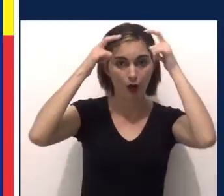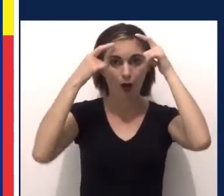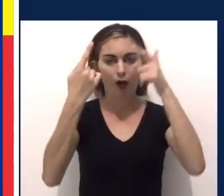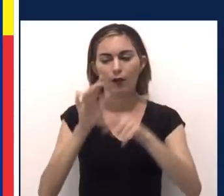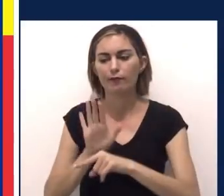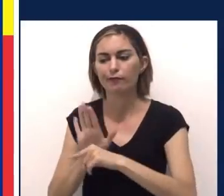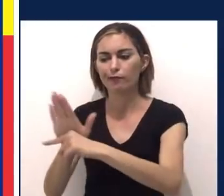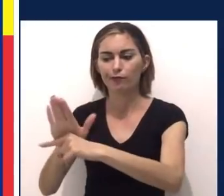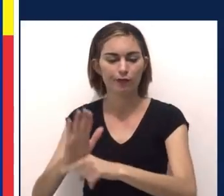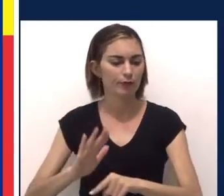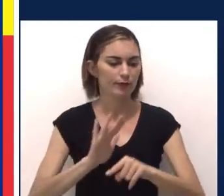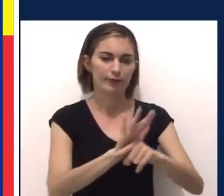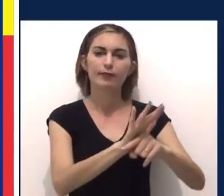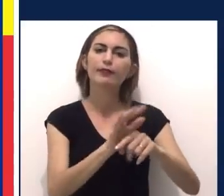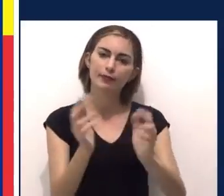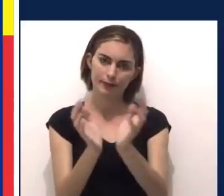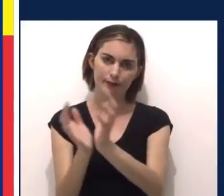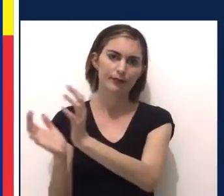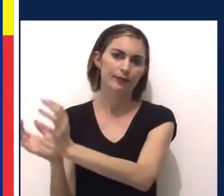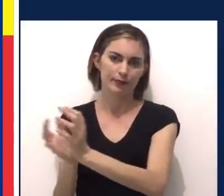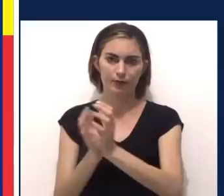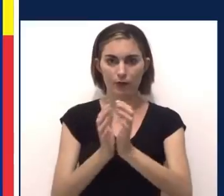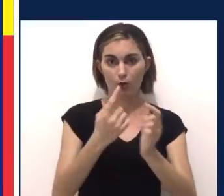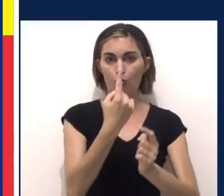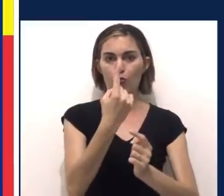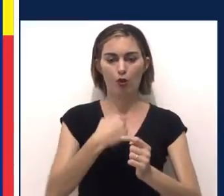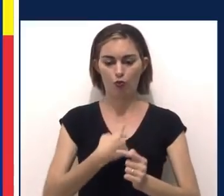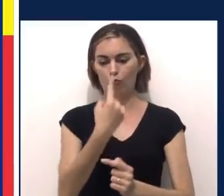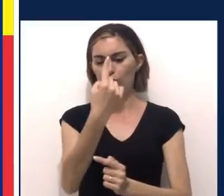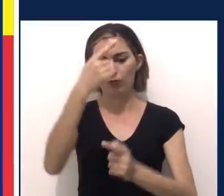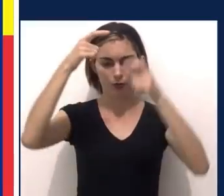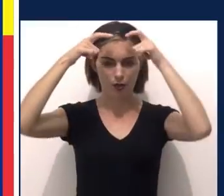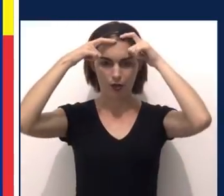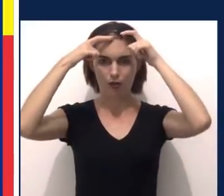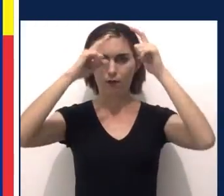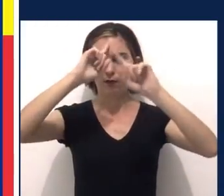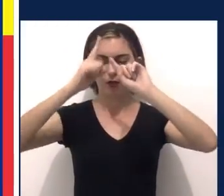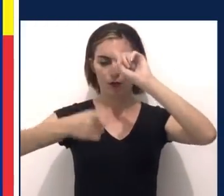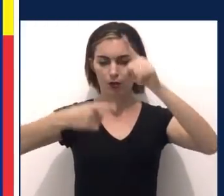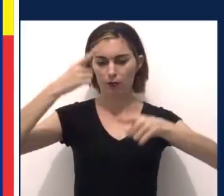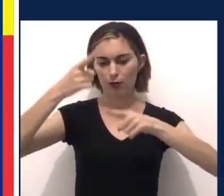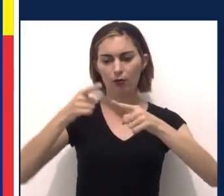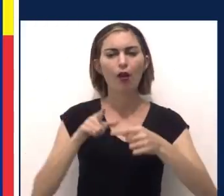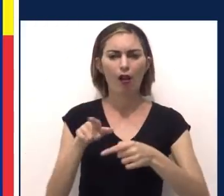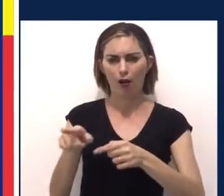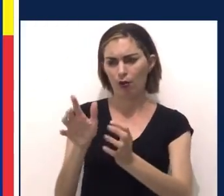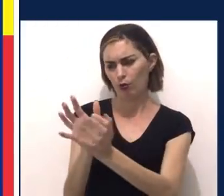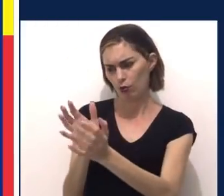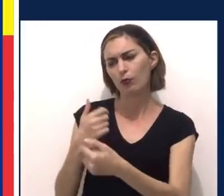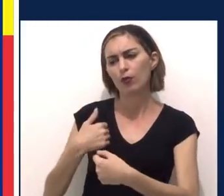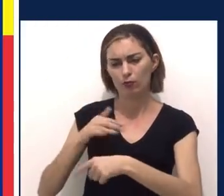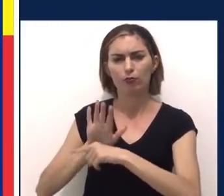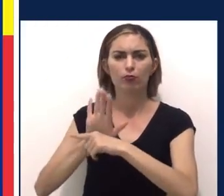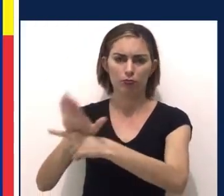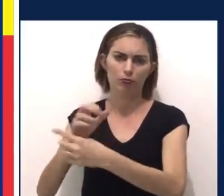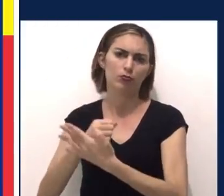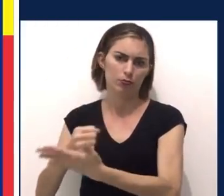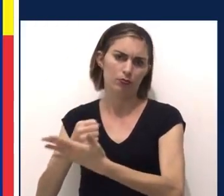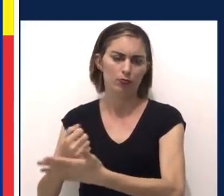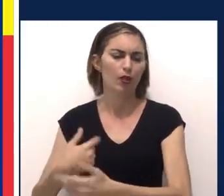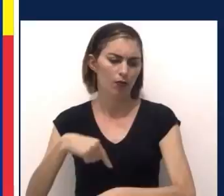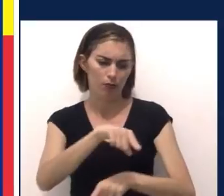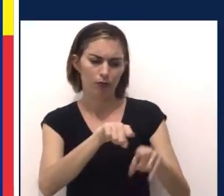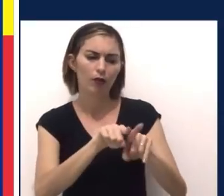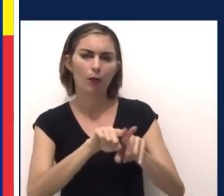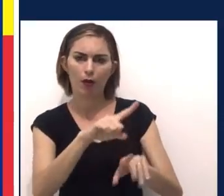rei centralizou... então, tem um rei. Centralizou o poder com recurso da burguesia e apoio